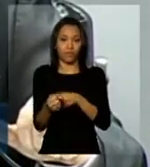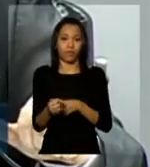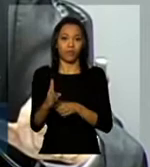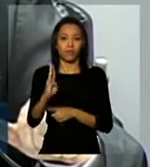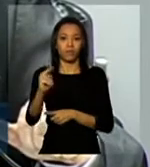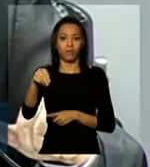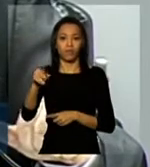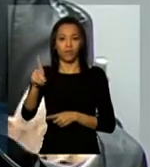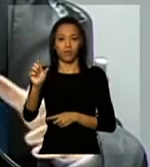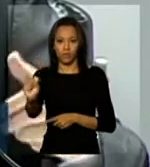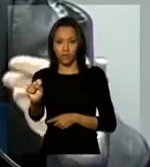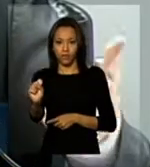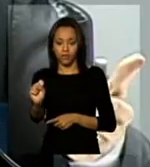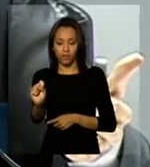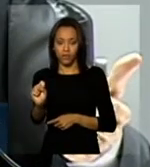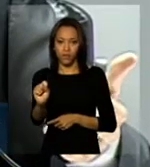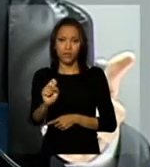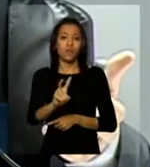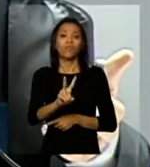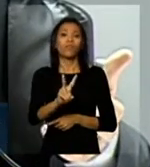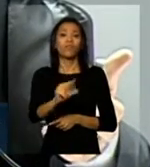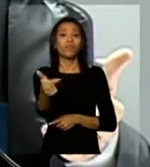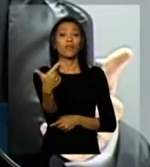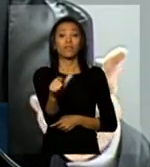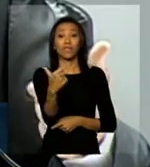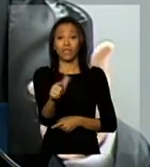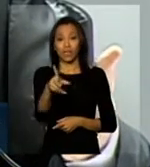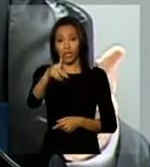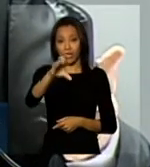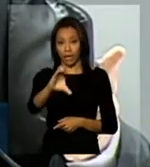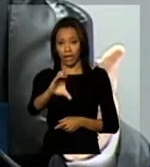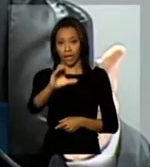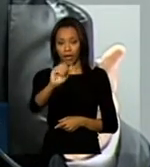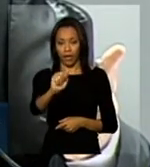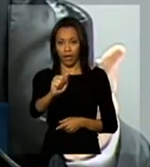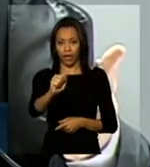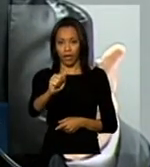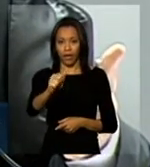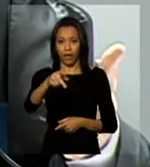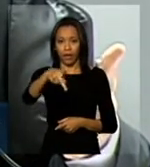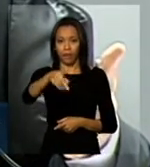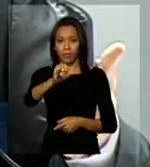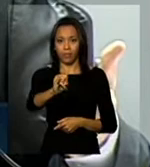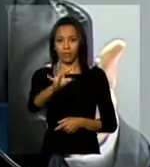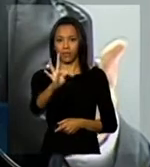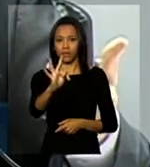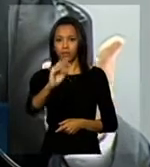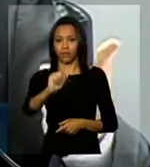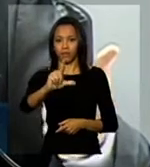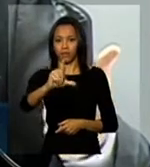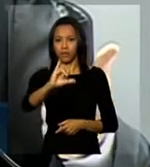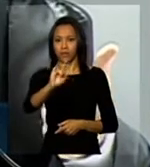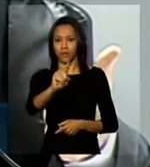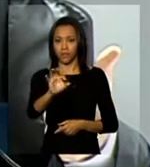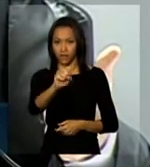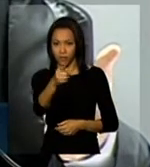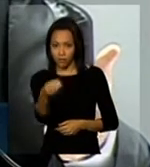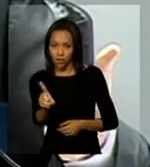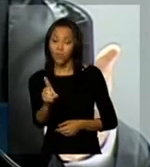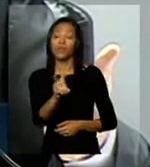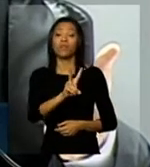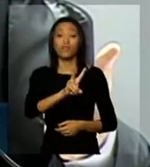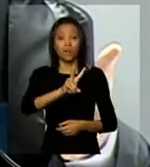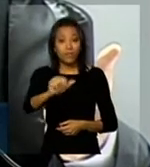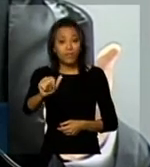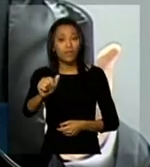estou dizendo que não vai haver capitalização, né? E que o BNDES tem uma trajetória de redução de transferência para